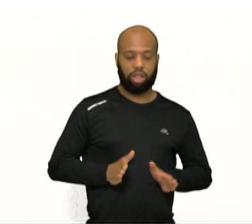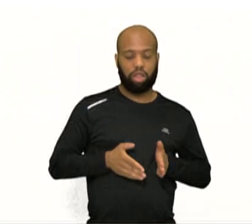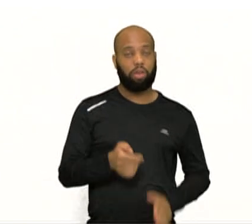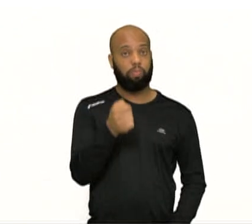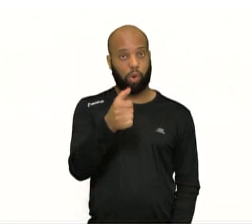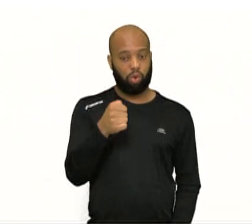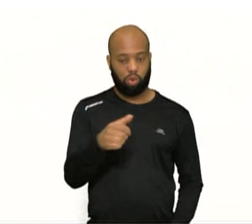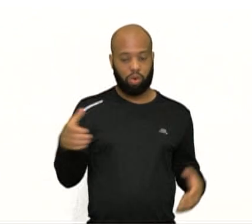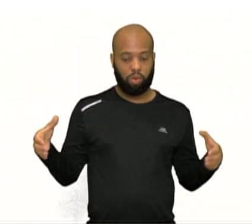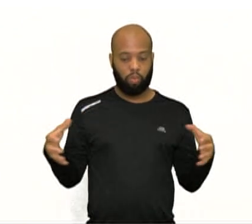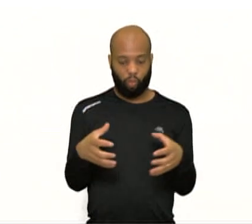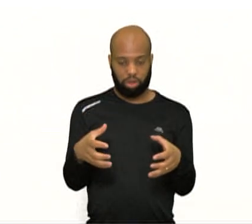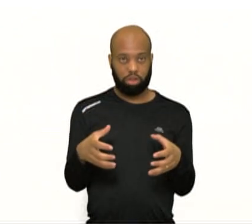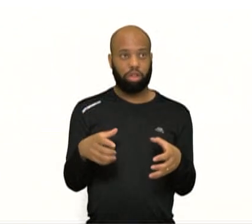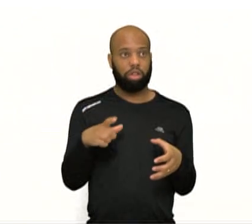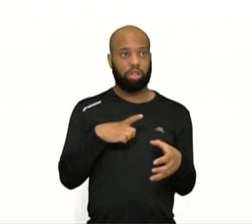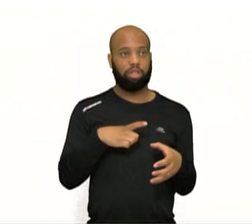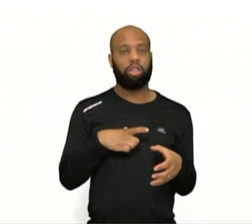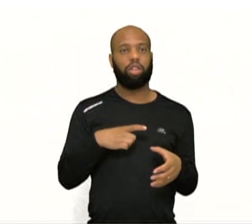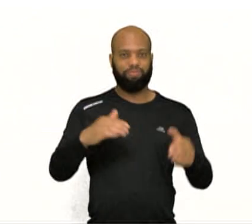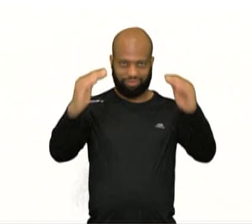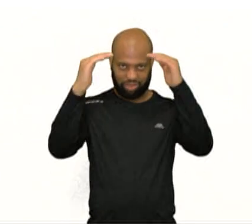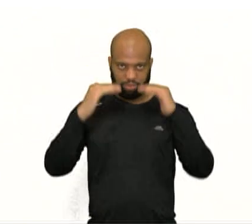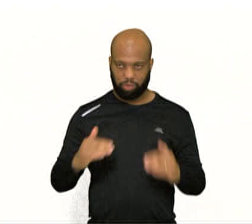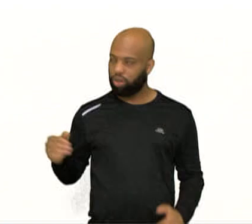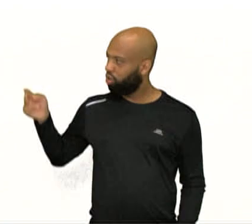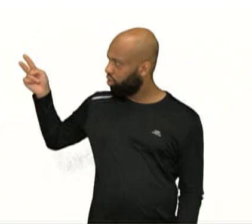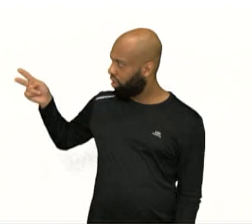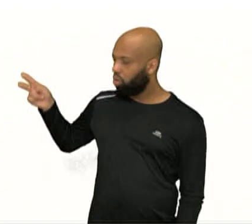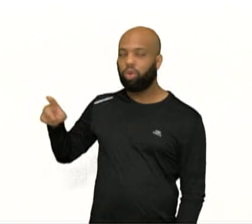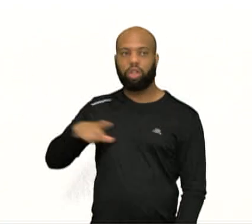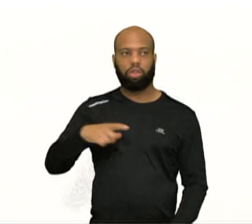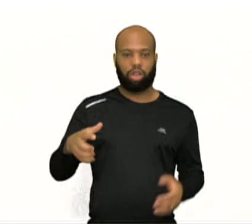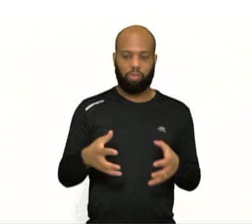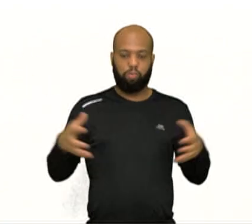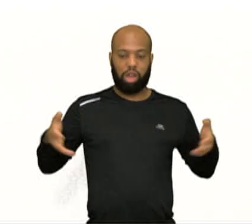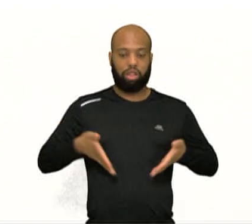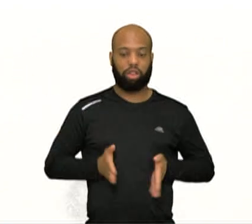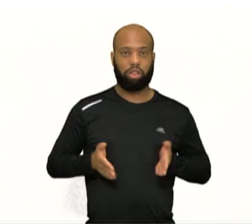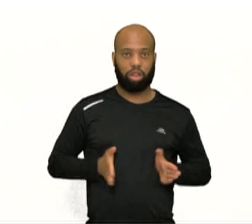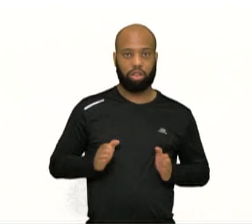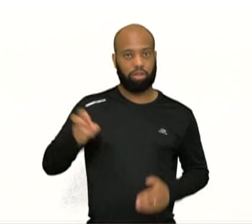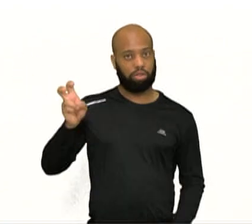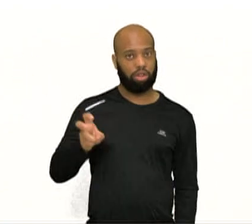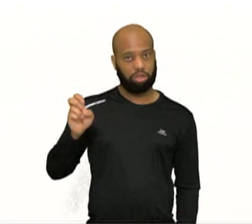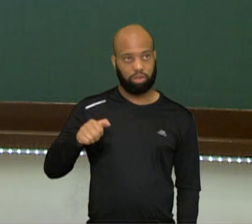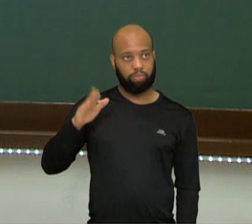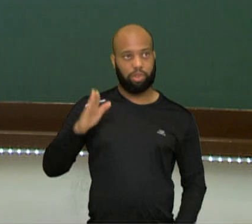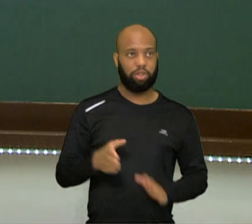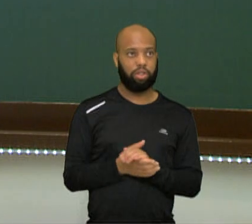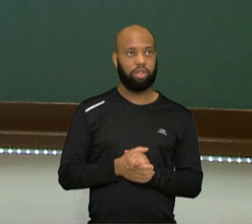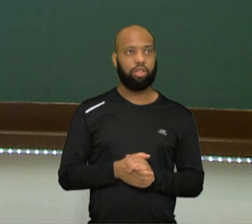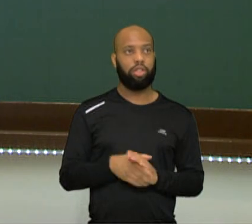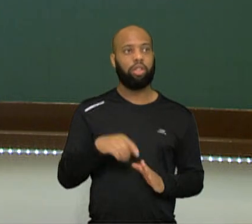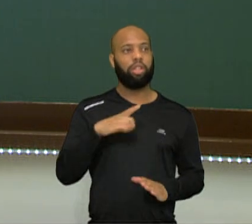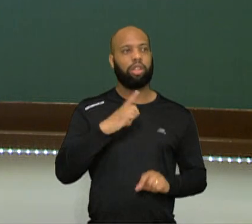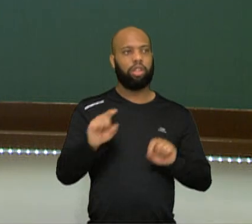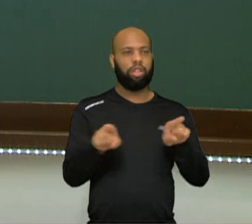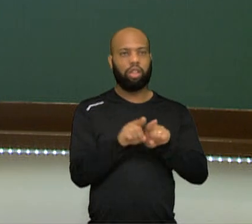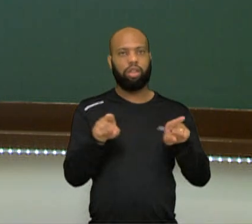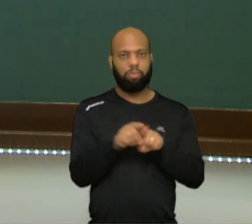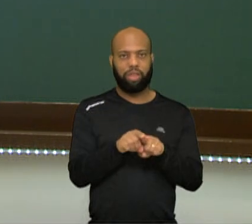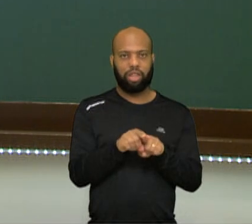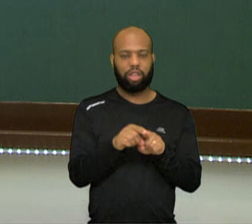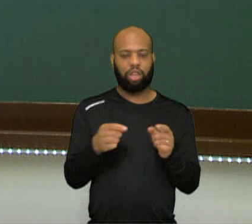base estreita. Aqui taxa de natalidade maior, base mais larga, e lá no lado oposto da pirâmide